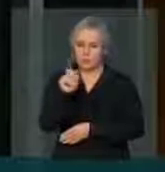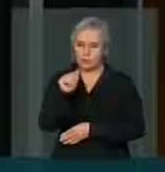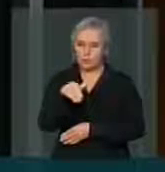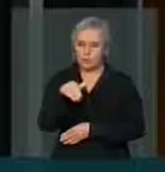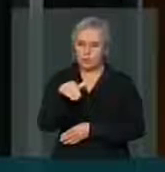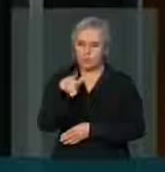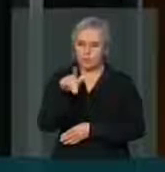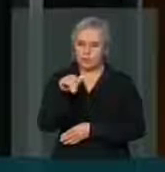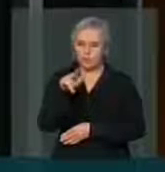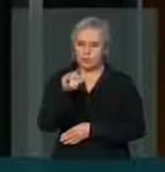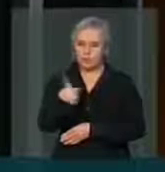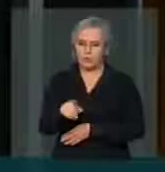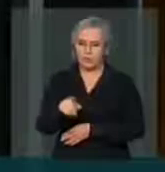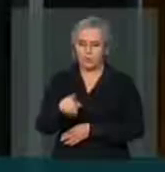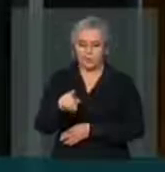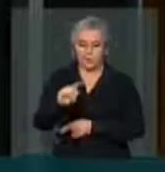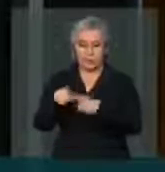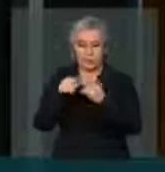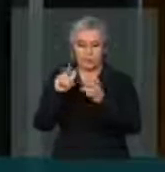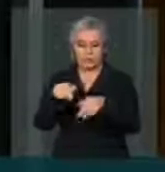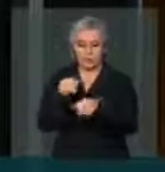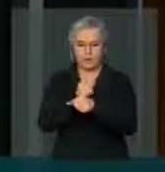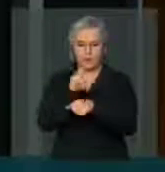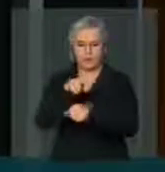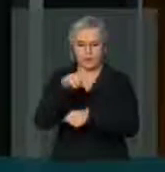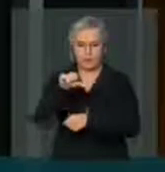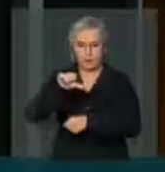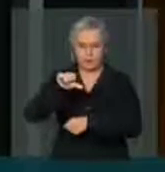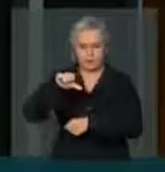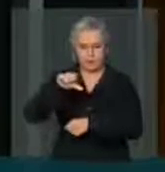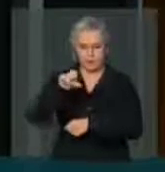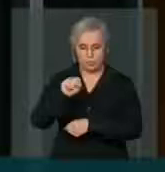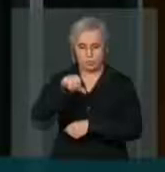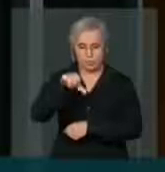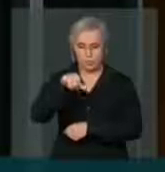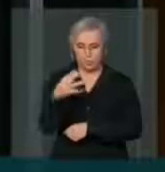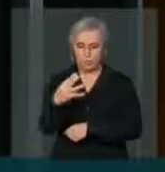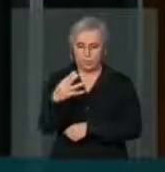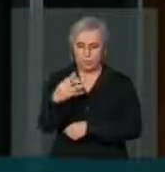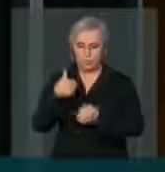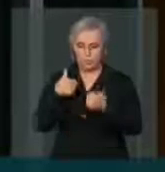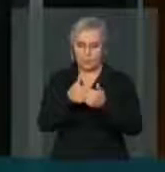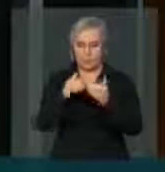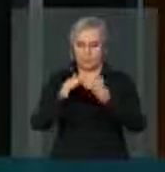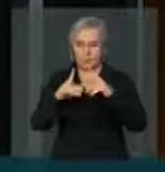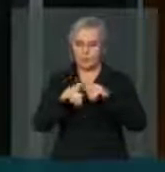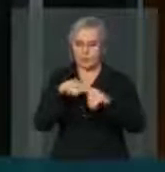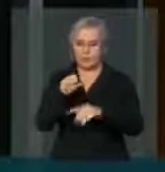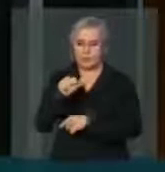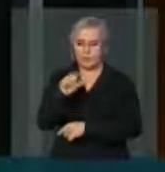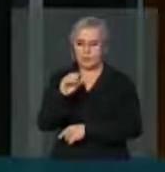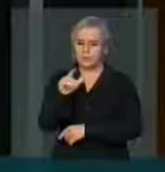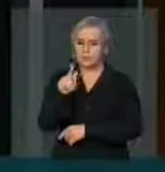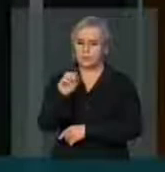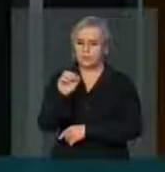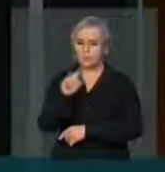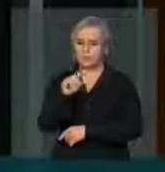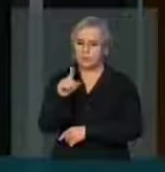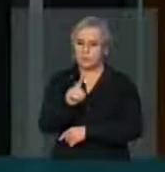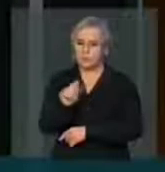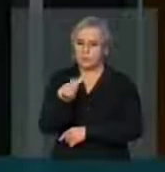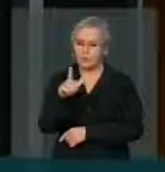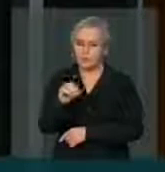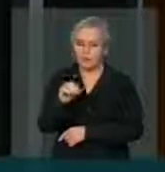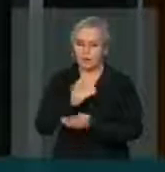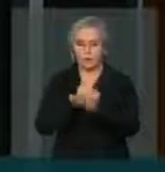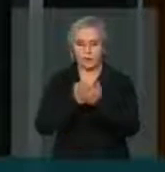do Porto. No final de 1894, no novo terreno, próximo à igreja de São Gonçalo do Porto, os salesianos dão início